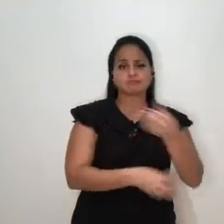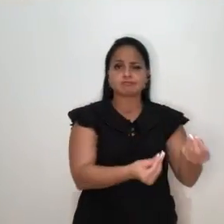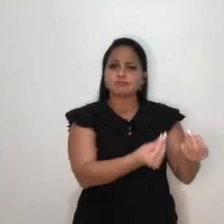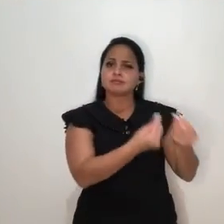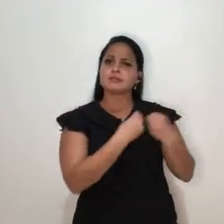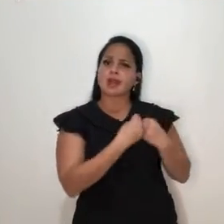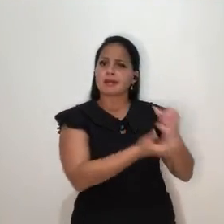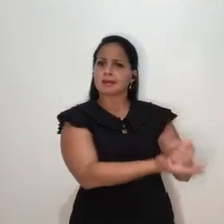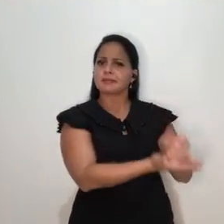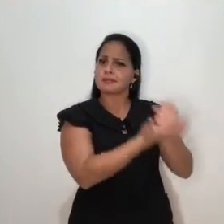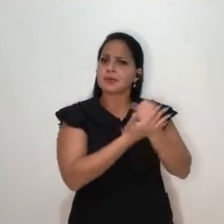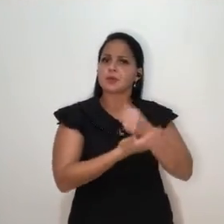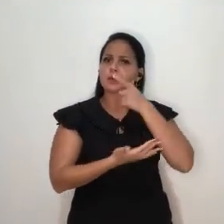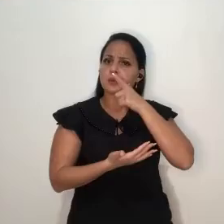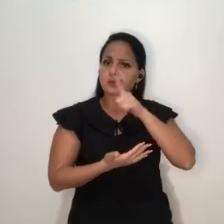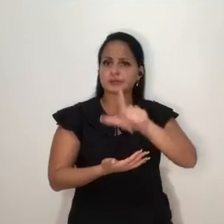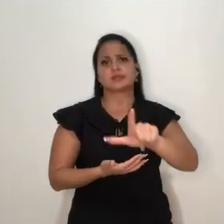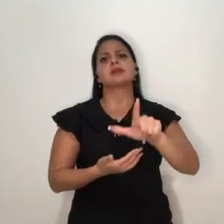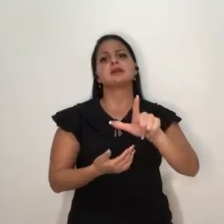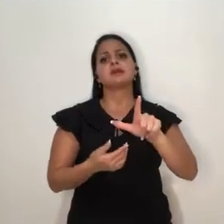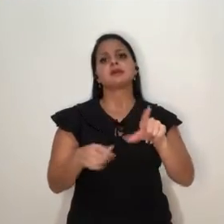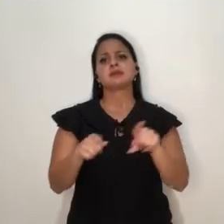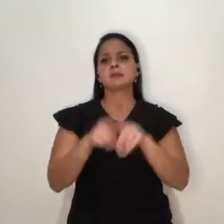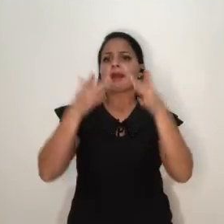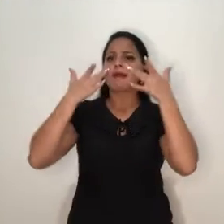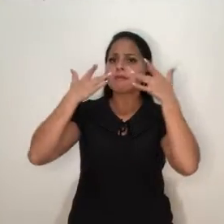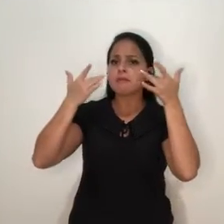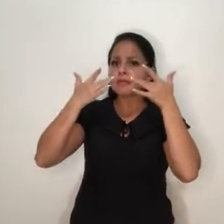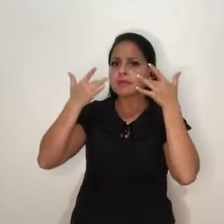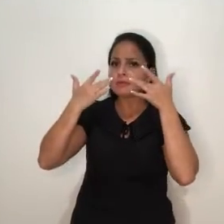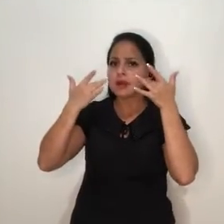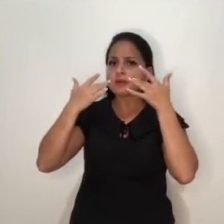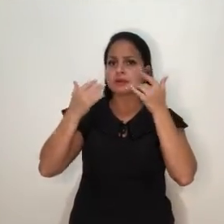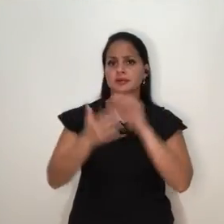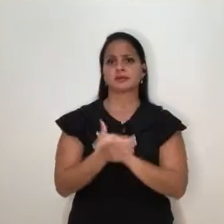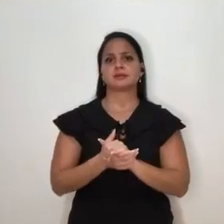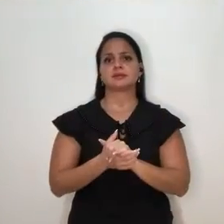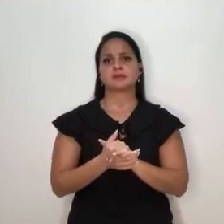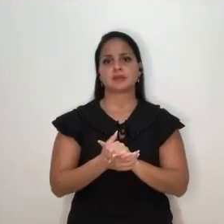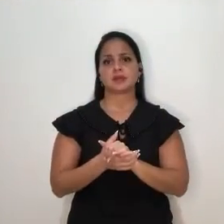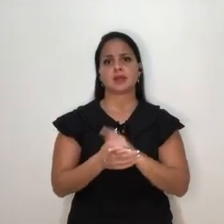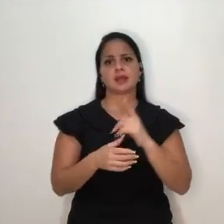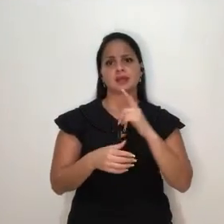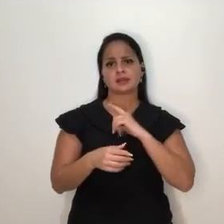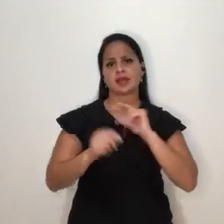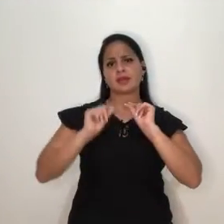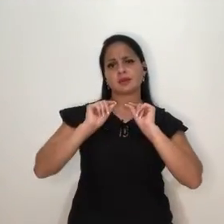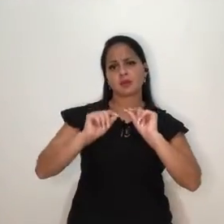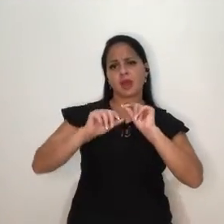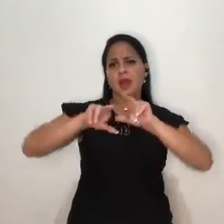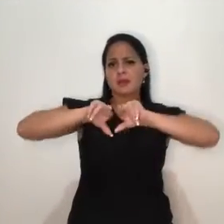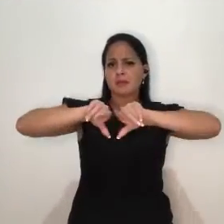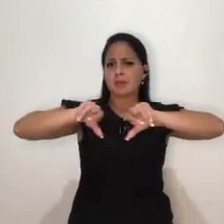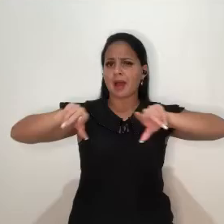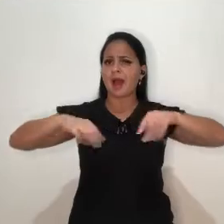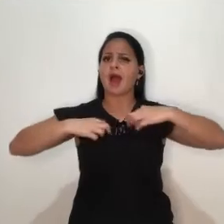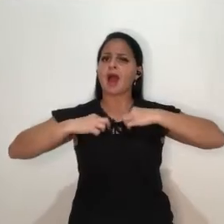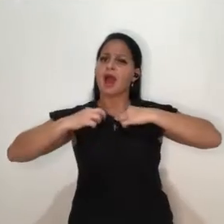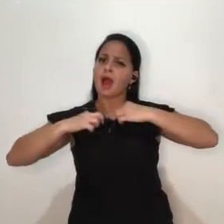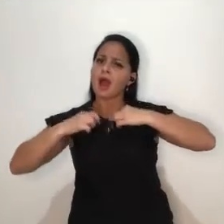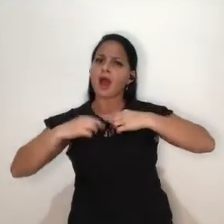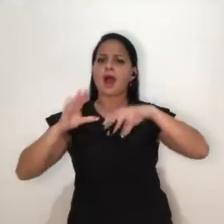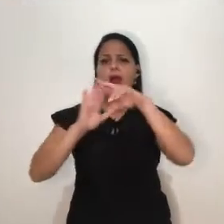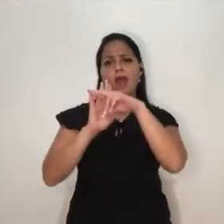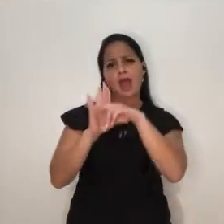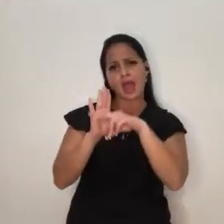espetáculos. Lá eles contavam com acervo de figurino, acervo de contra-regra. Então foi muito massa, assim, eu aprendi